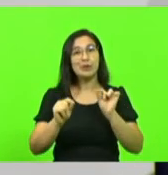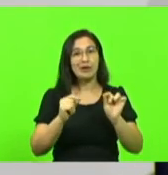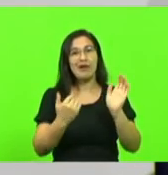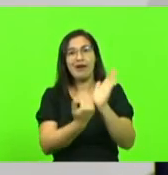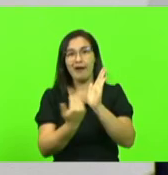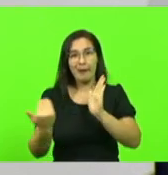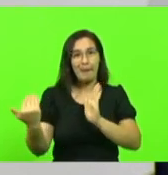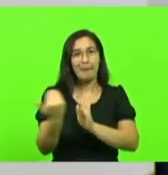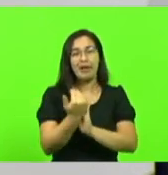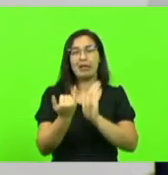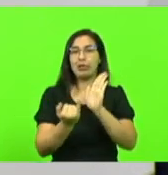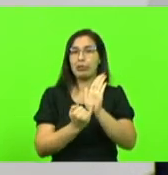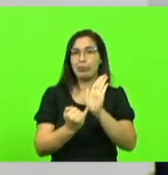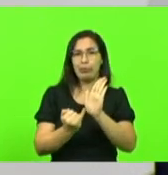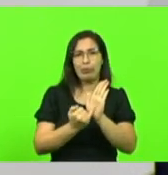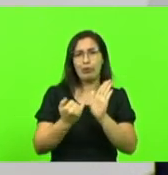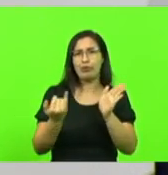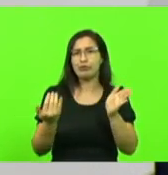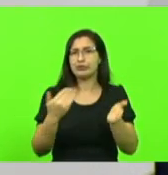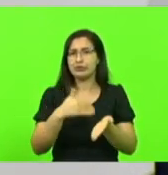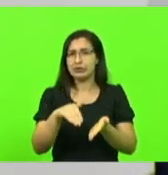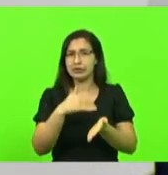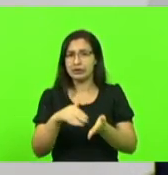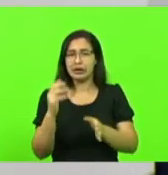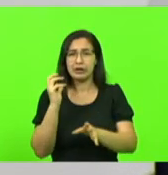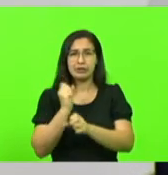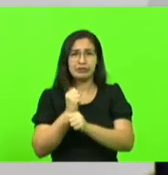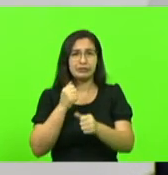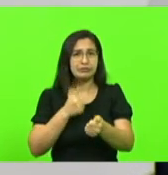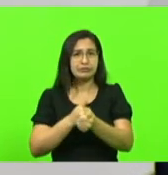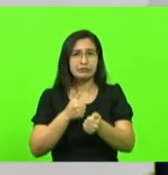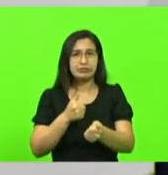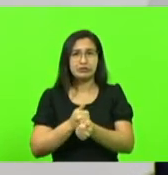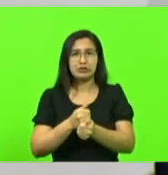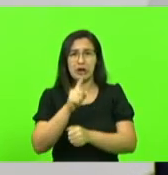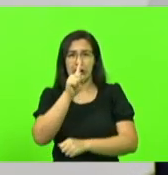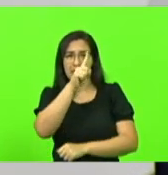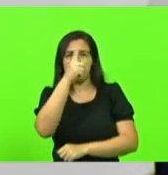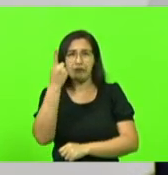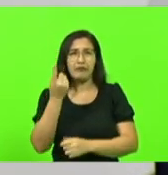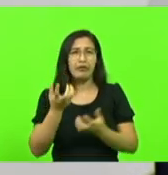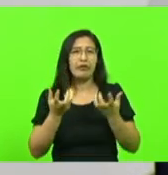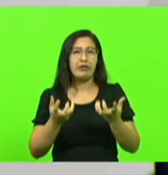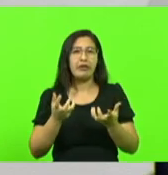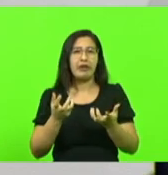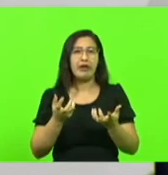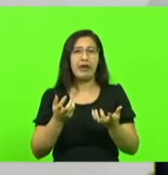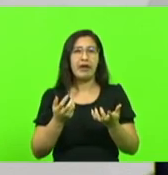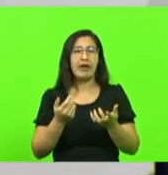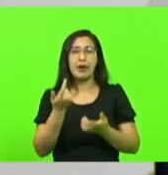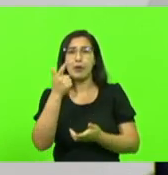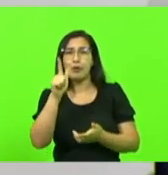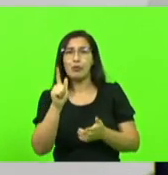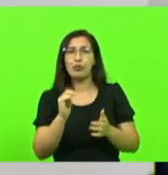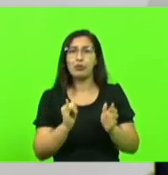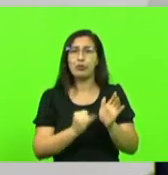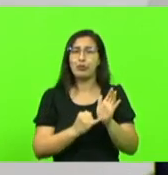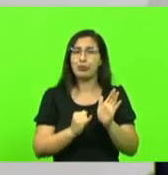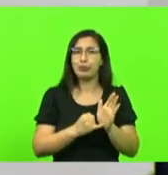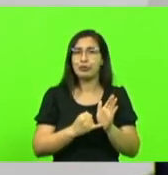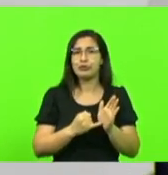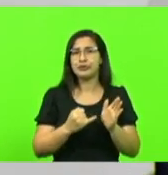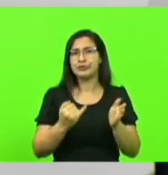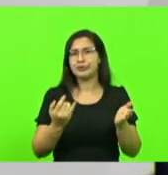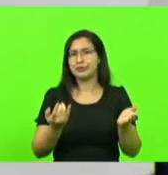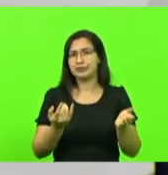carga tributária, o secretário da Fazenda vai inventar uma forma a mais de tirar dinheiro de você. É assim que funciona, não tem mágica, não tem